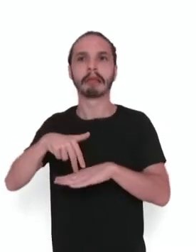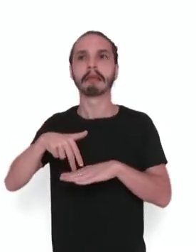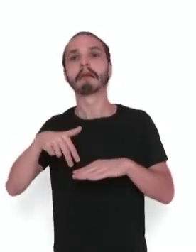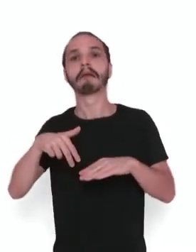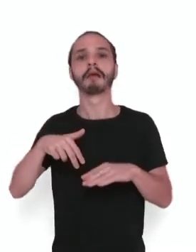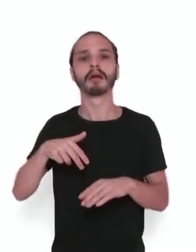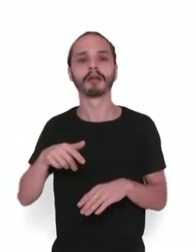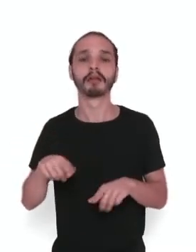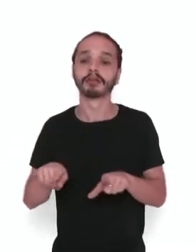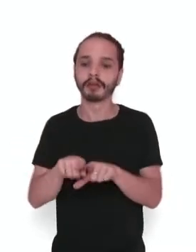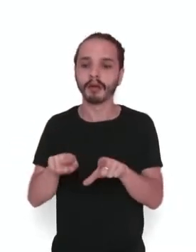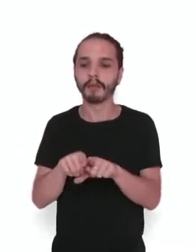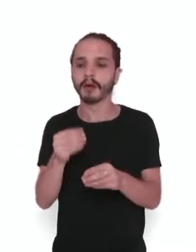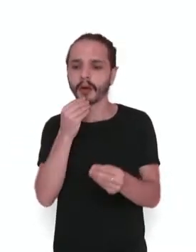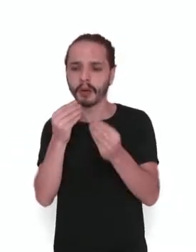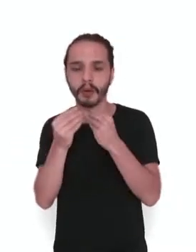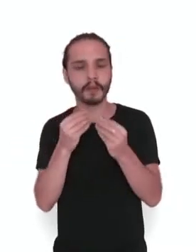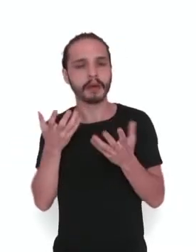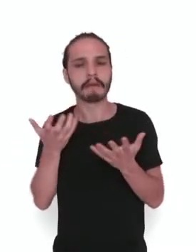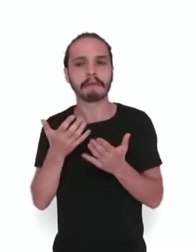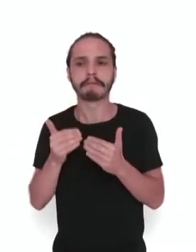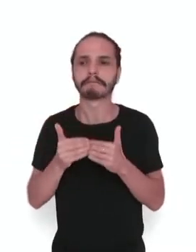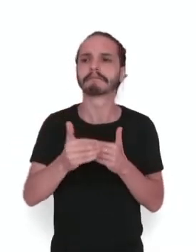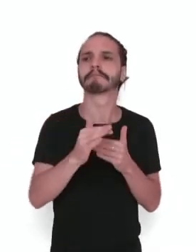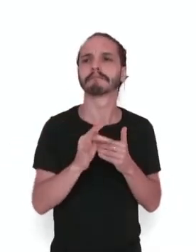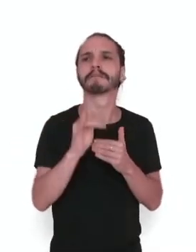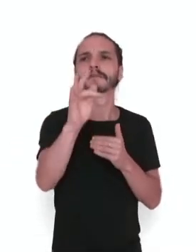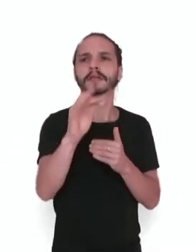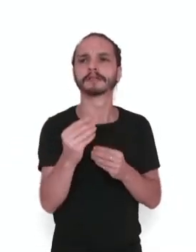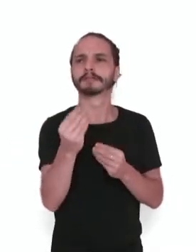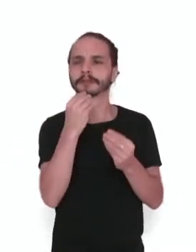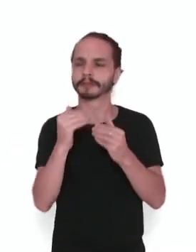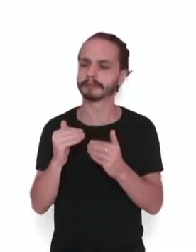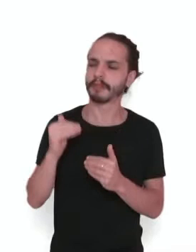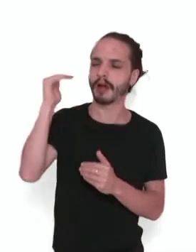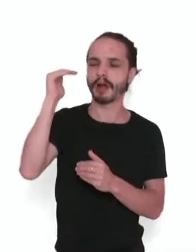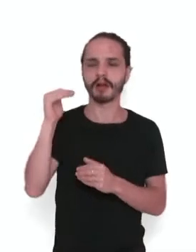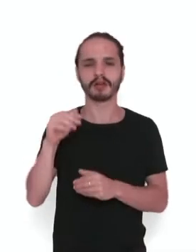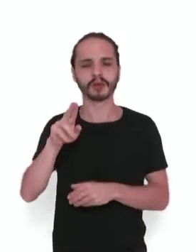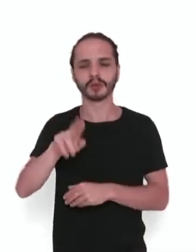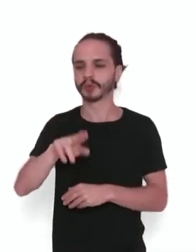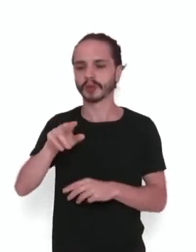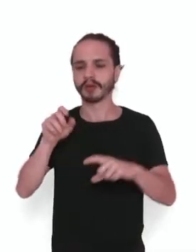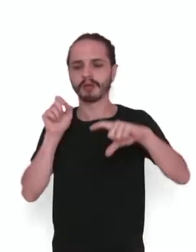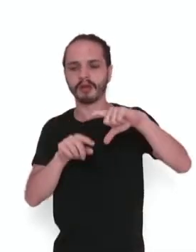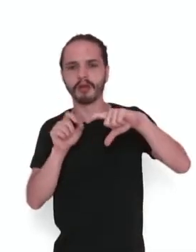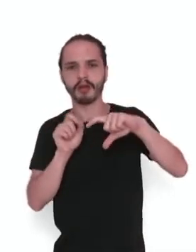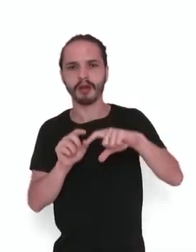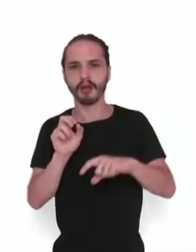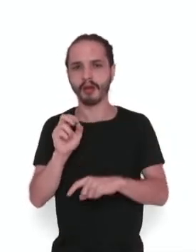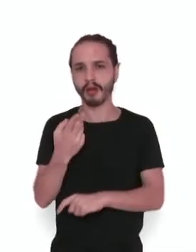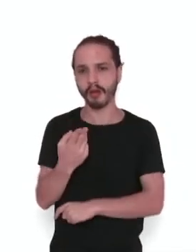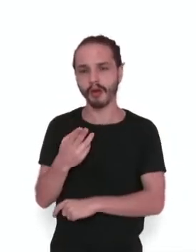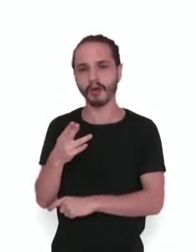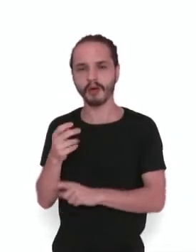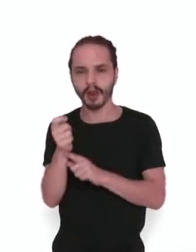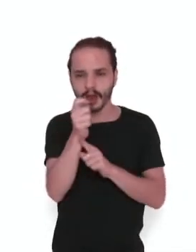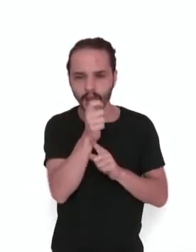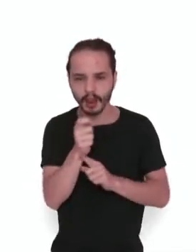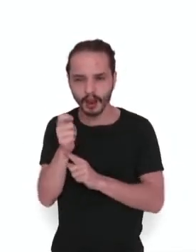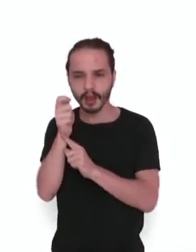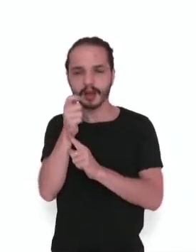dia quis crescer. Nunca vamos ser goleiros ou detetives da Scotland Yard, serviço